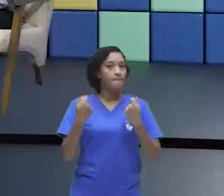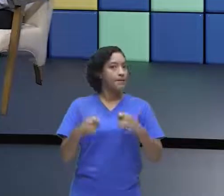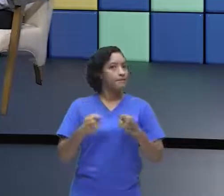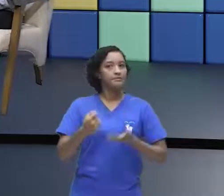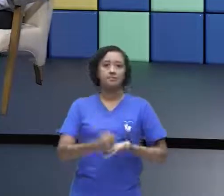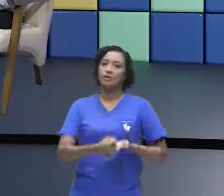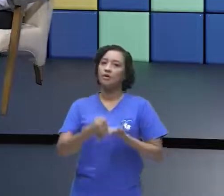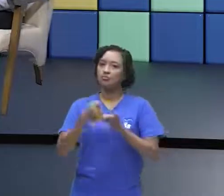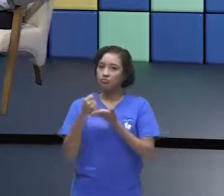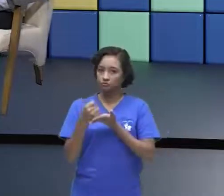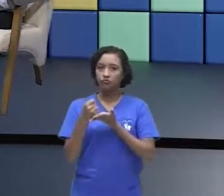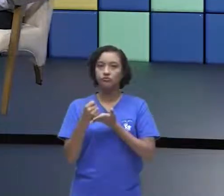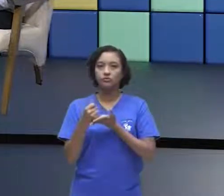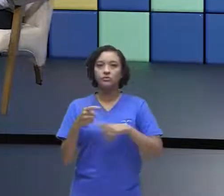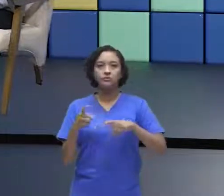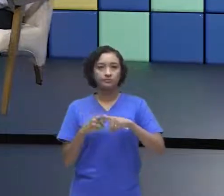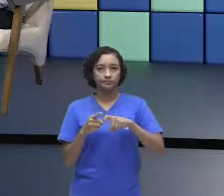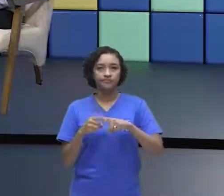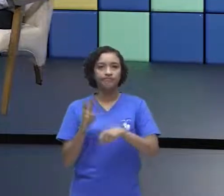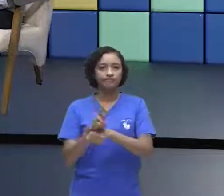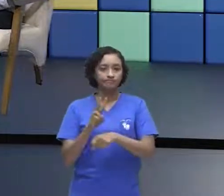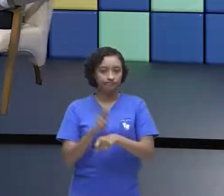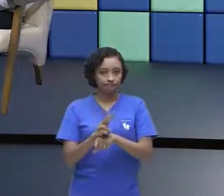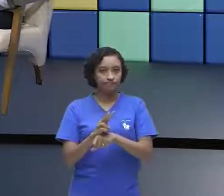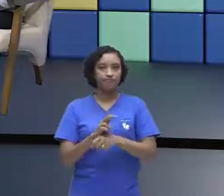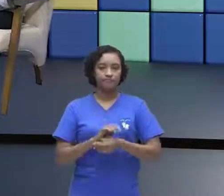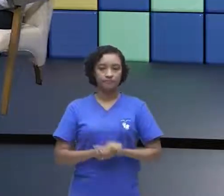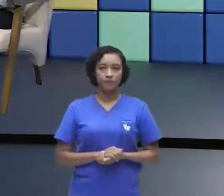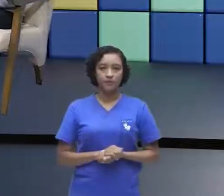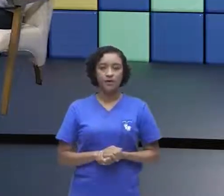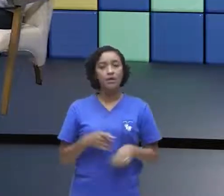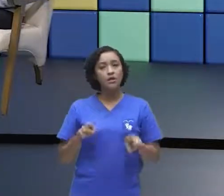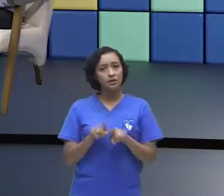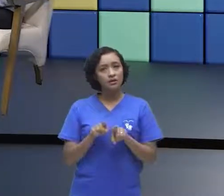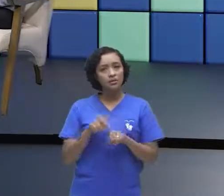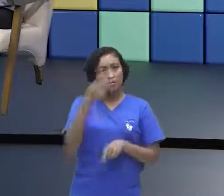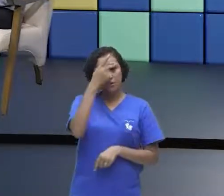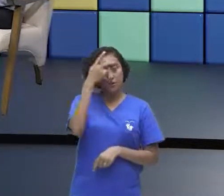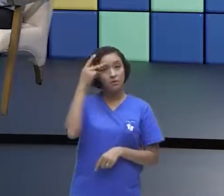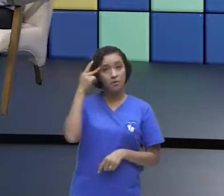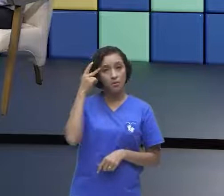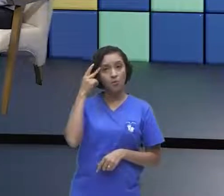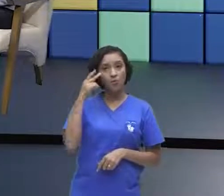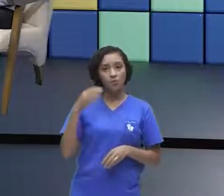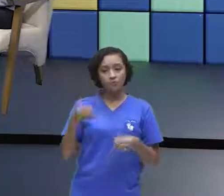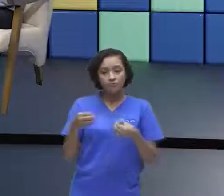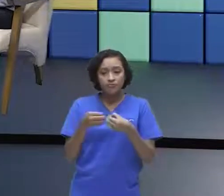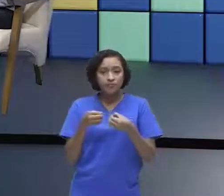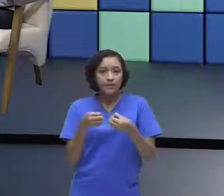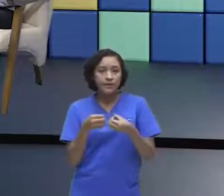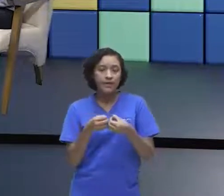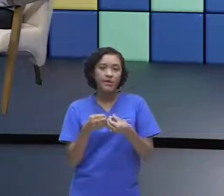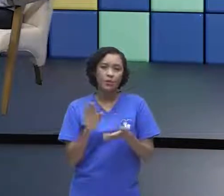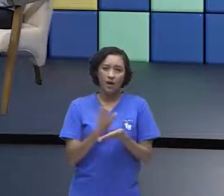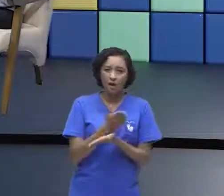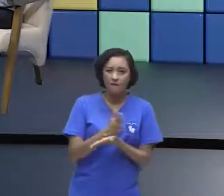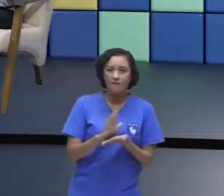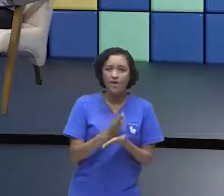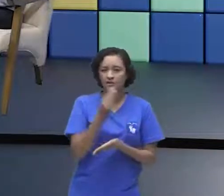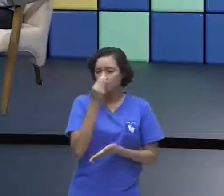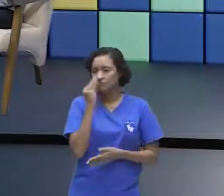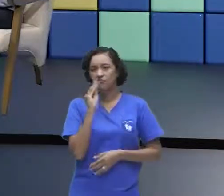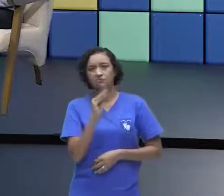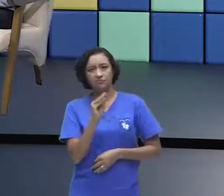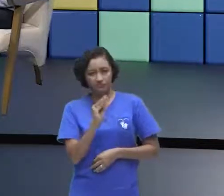importante você se reconhecer. Né? E as pessoas ao redor também ajudar. Porque às vezes acho que ignora muito, né?